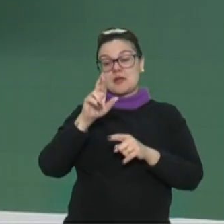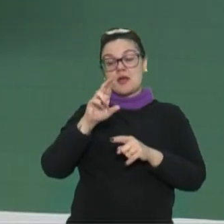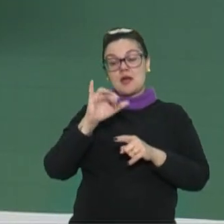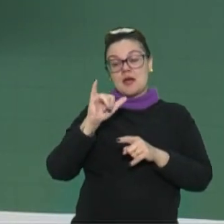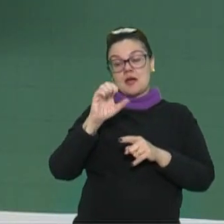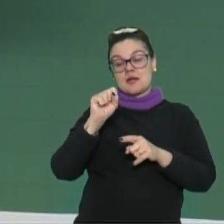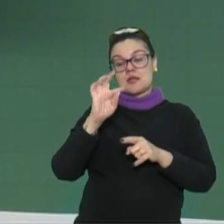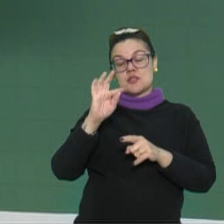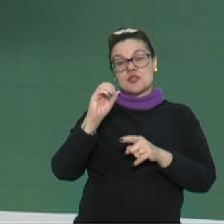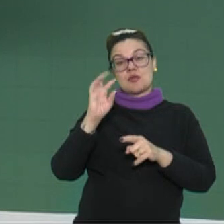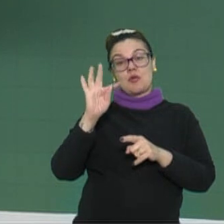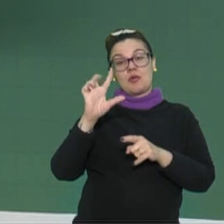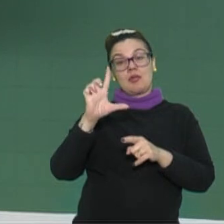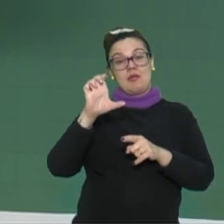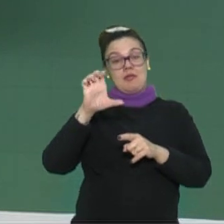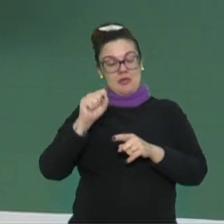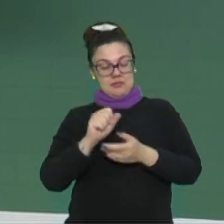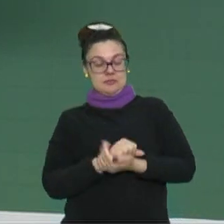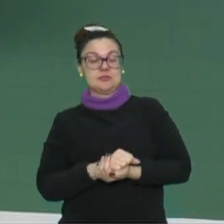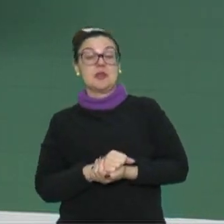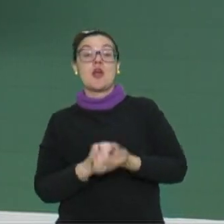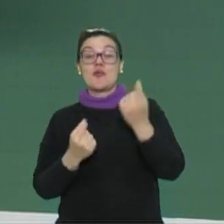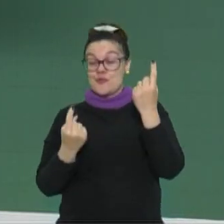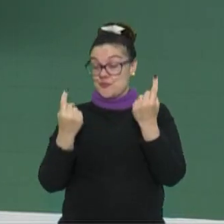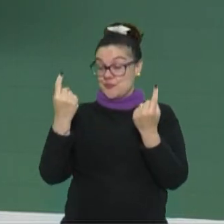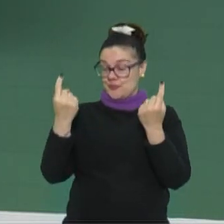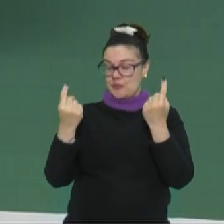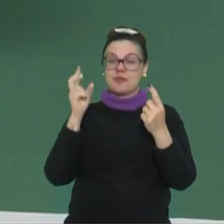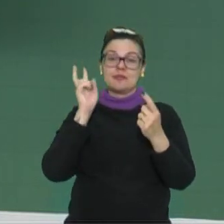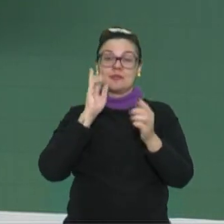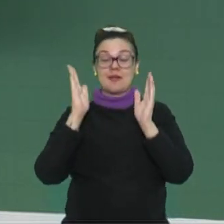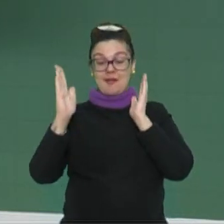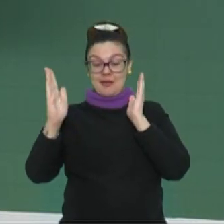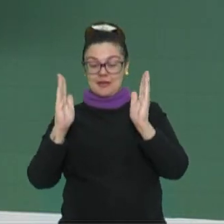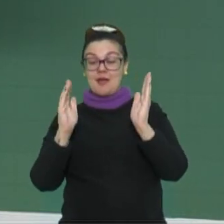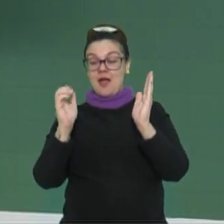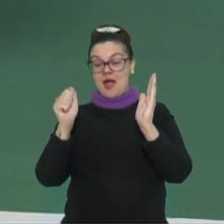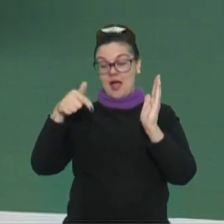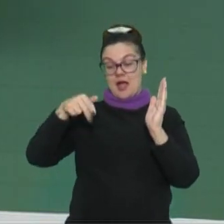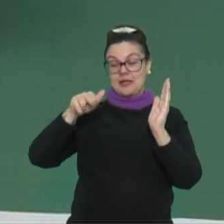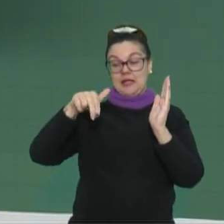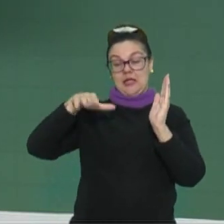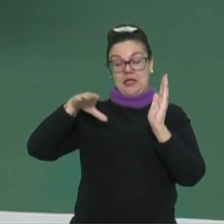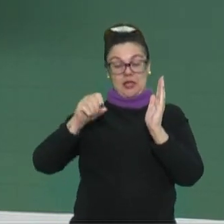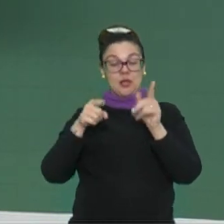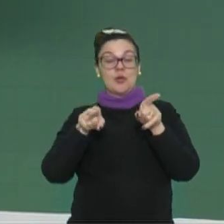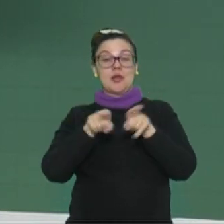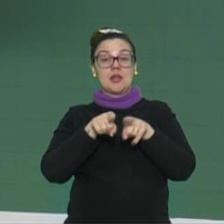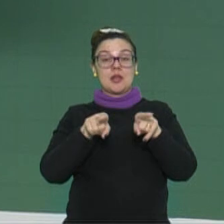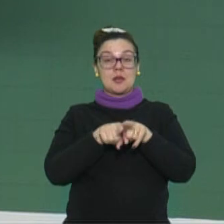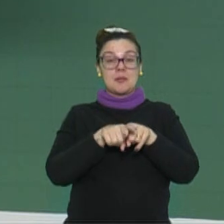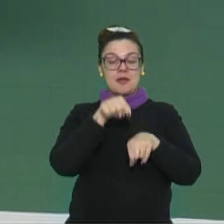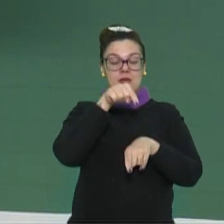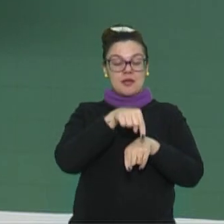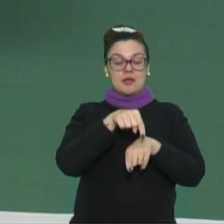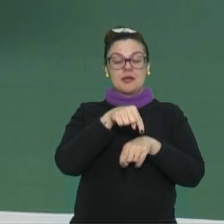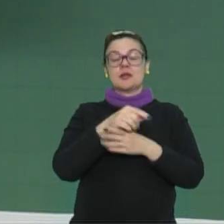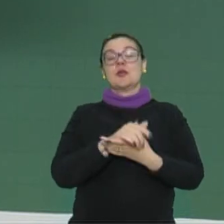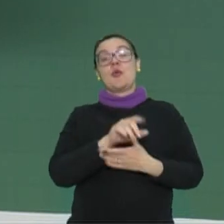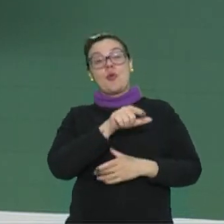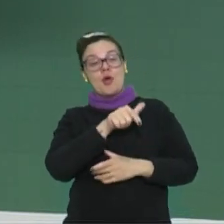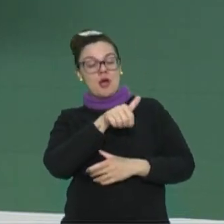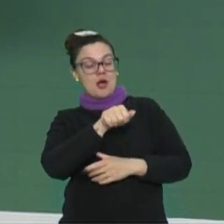Agostinho e o aristotelismo no Tomás de Aquino. Então, pare para pensar se a resposta que você deu tem esses elementos